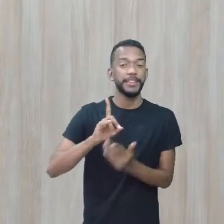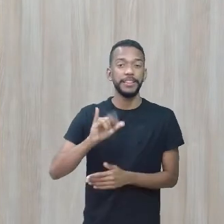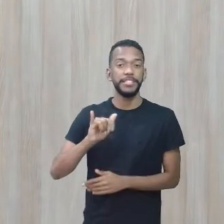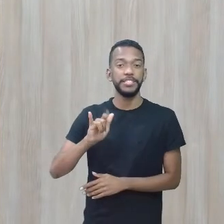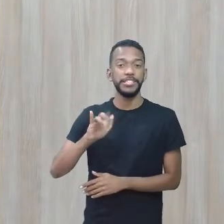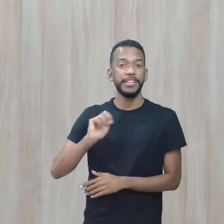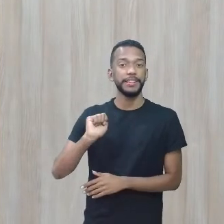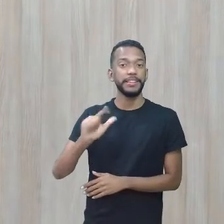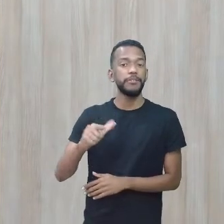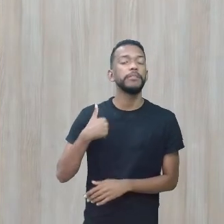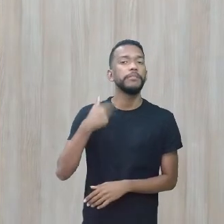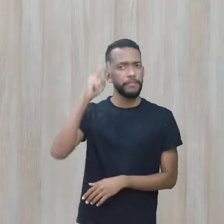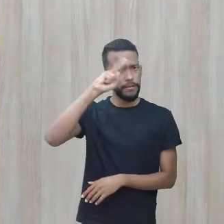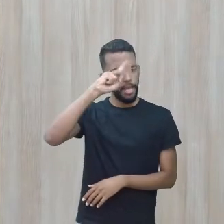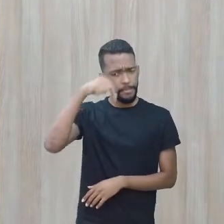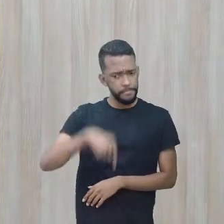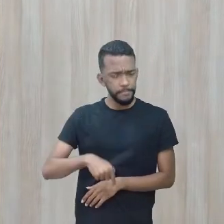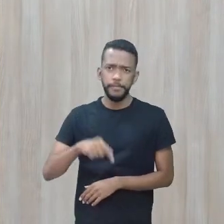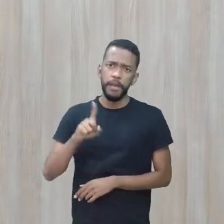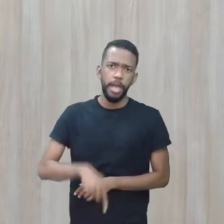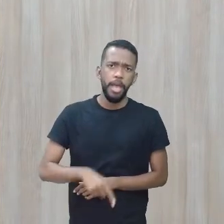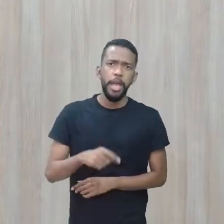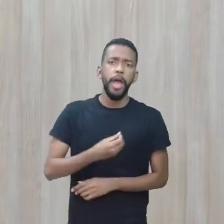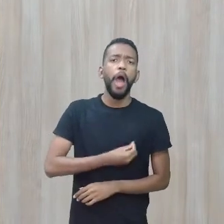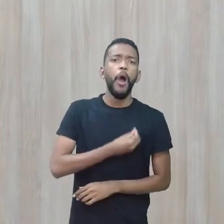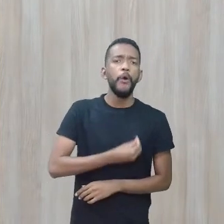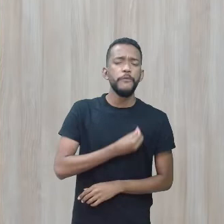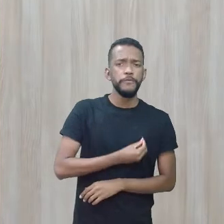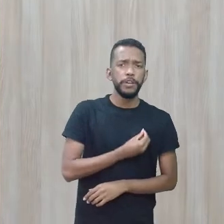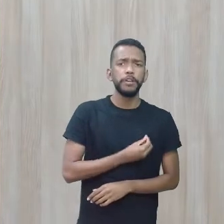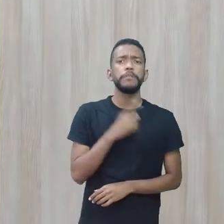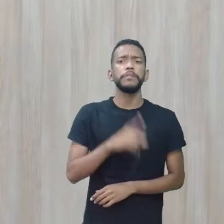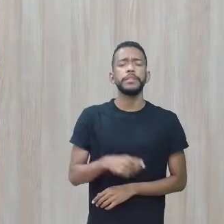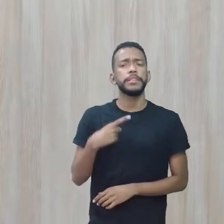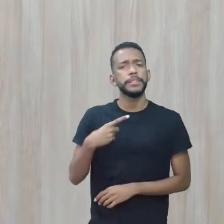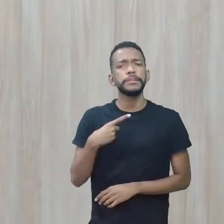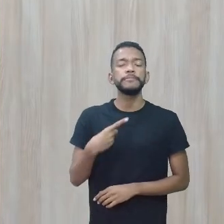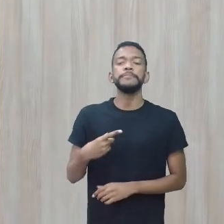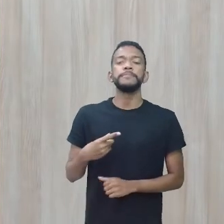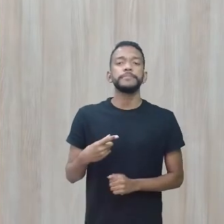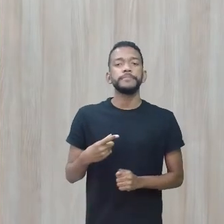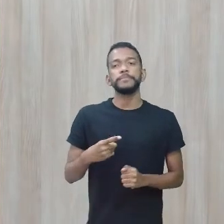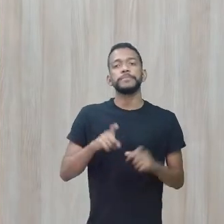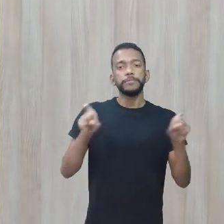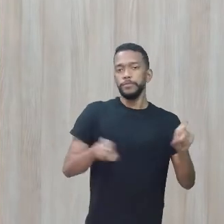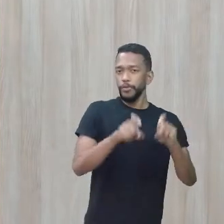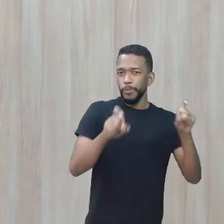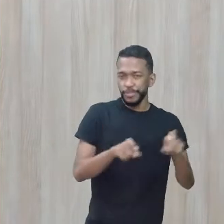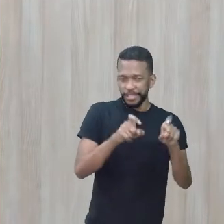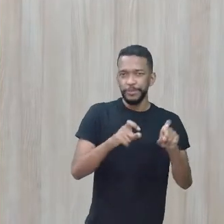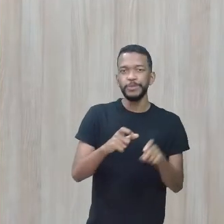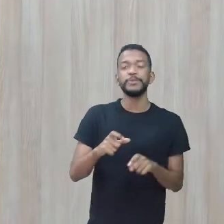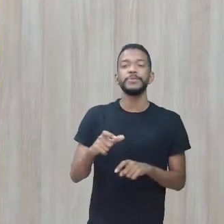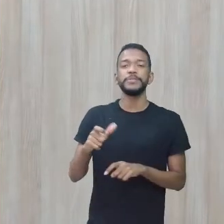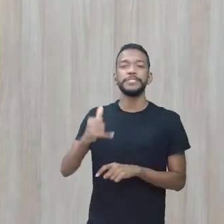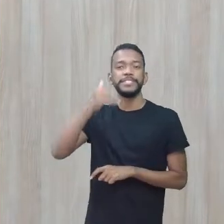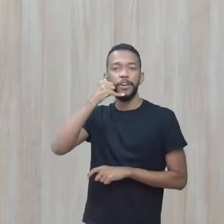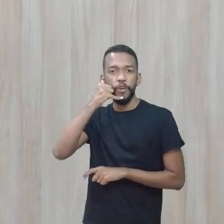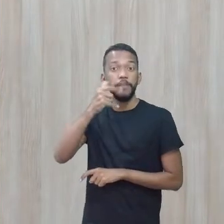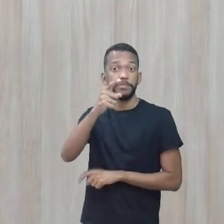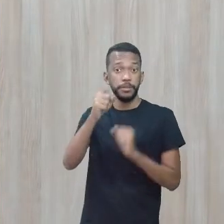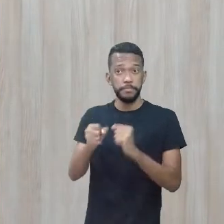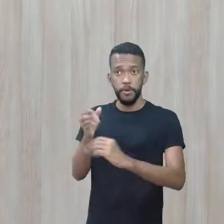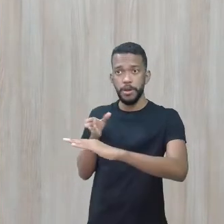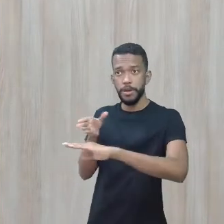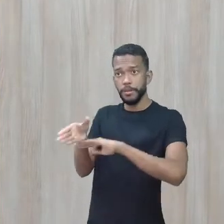que não só agora no ao vivo, mas no computador e no celular você consegue ver depois lá no YouTube, né? E ele tá com essa